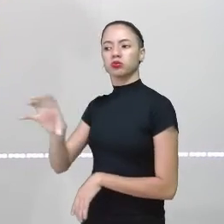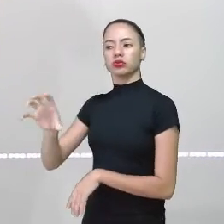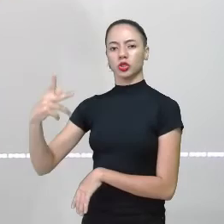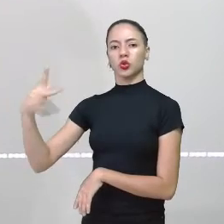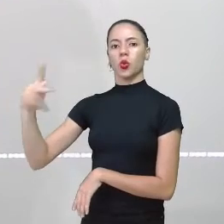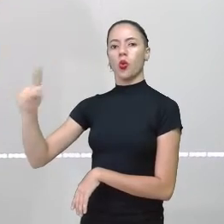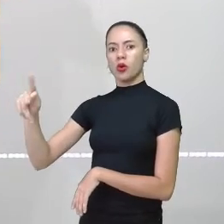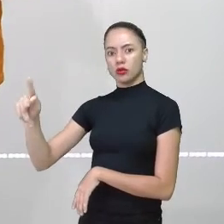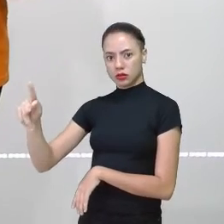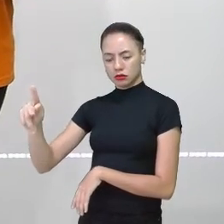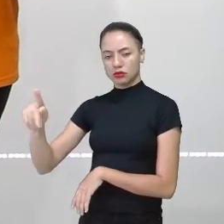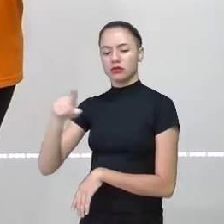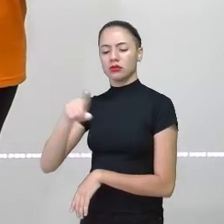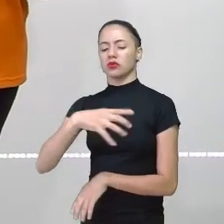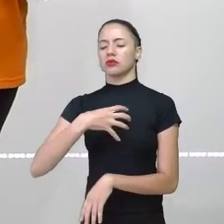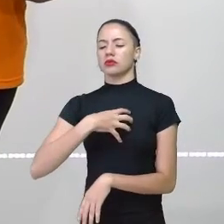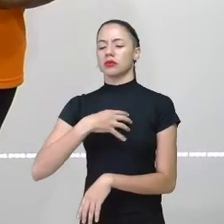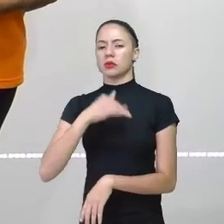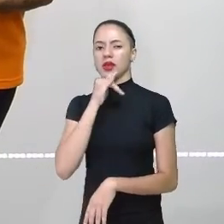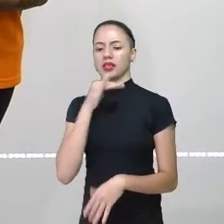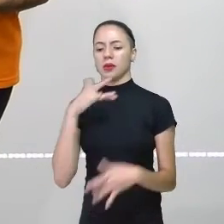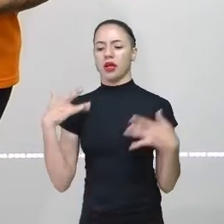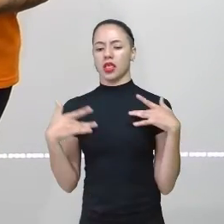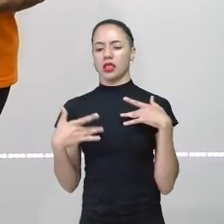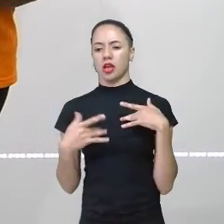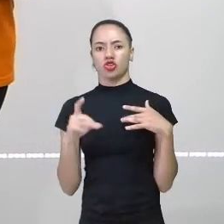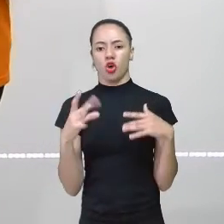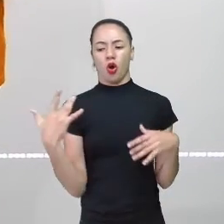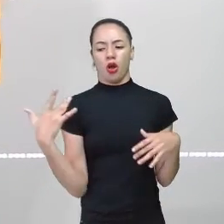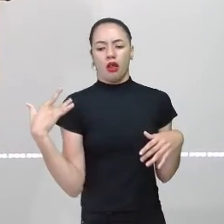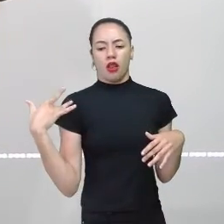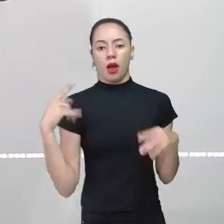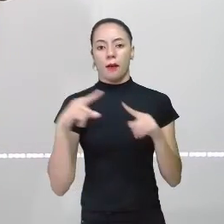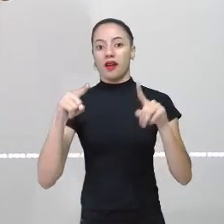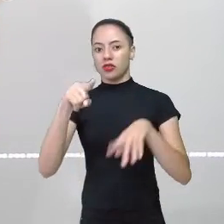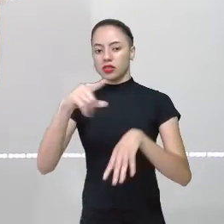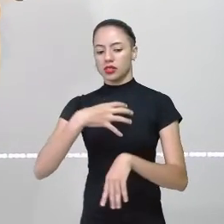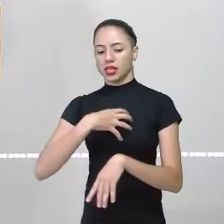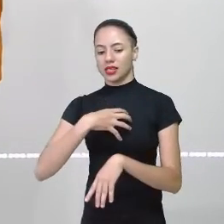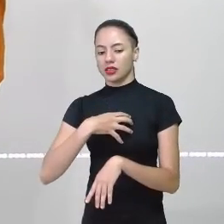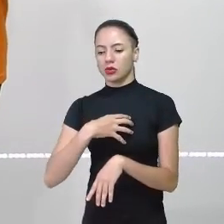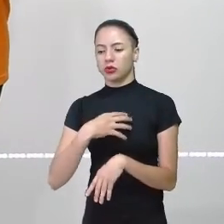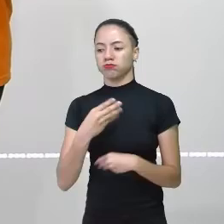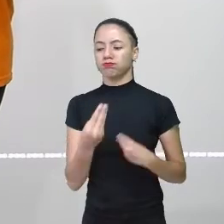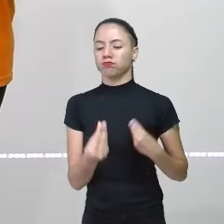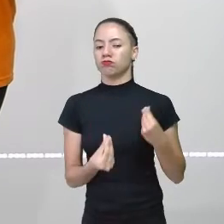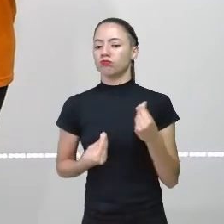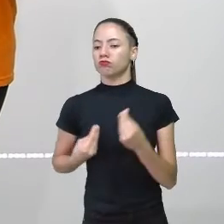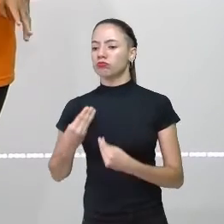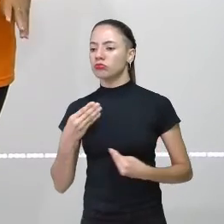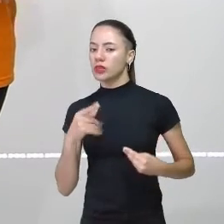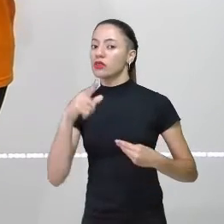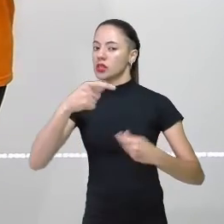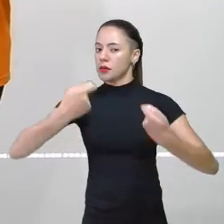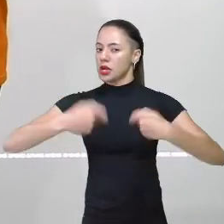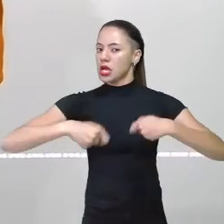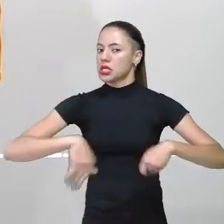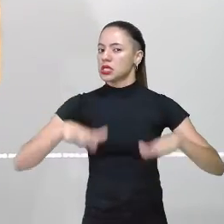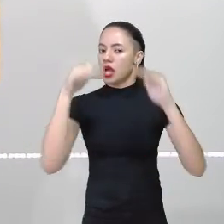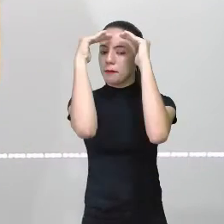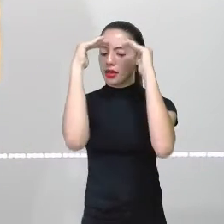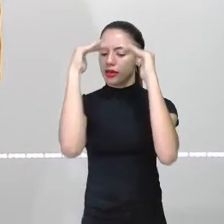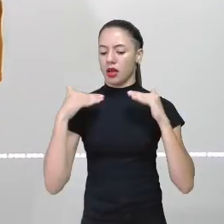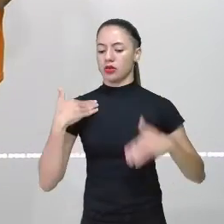que o seu sentimento está dizendo. Pode ser um toque leve, não, só me pegou no ombro, mas você sentiu que não era só aquilo. Respeita seu corpo, procure um adulto